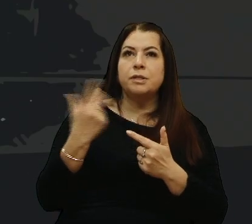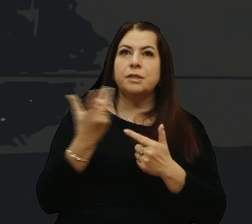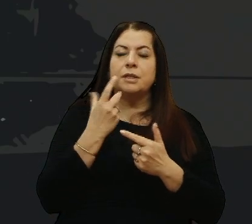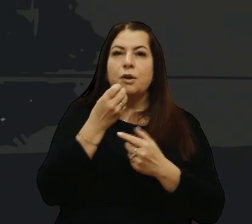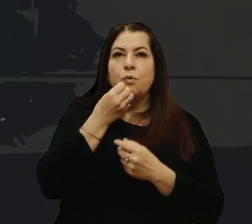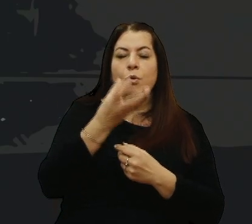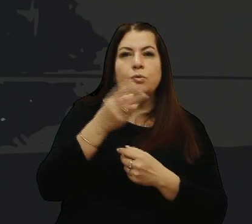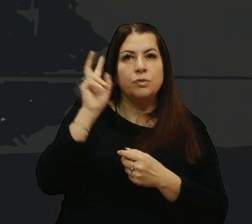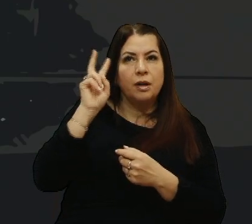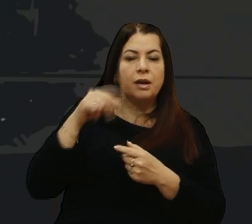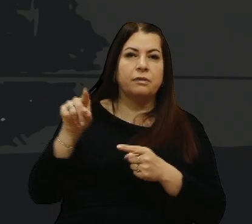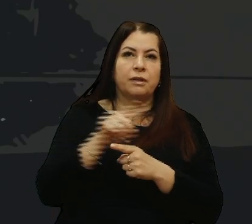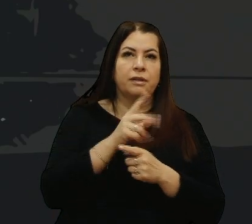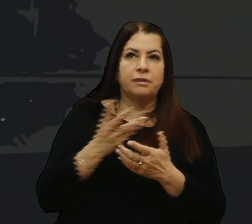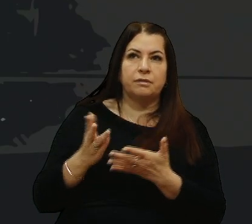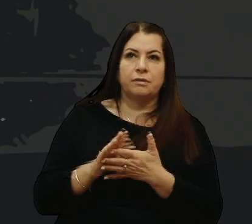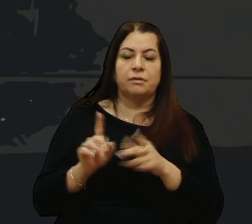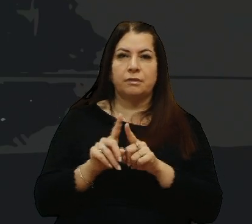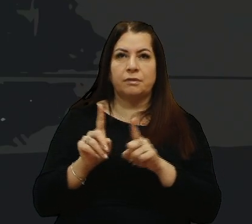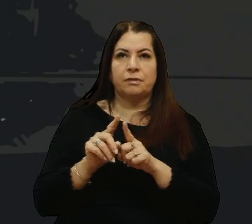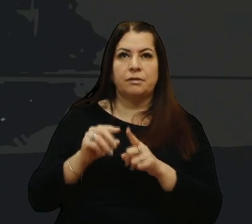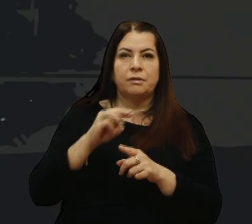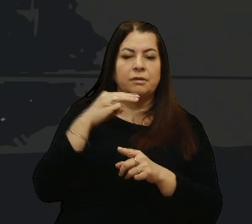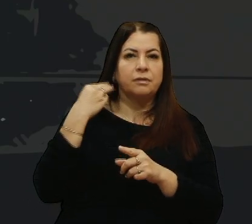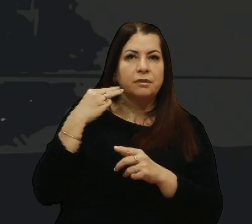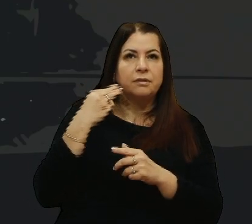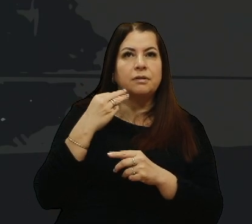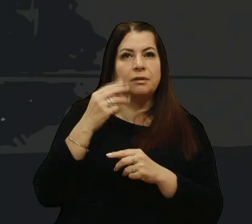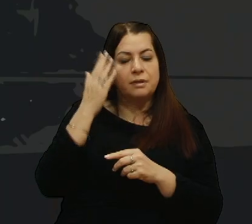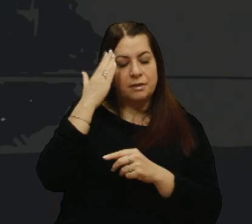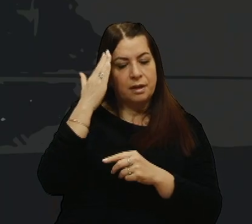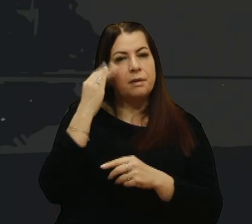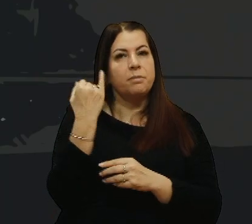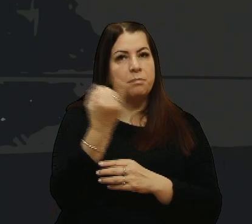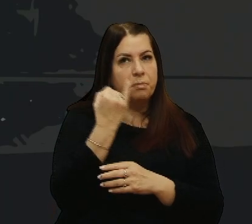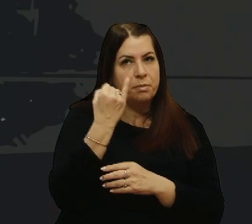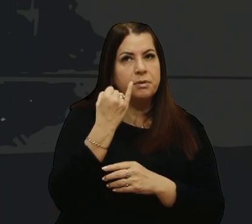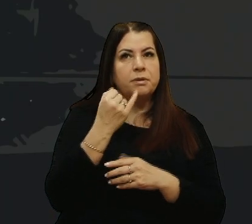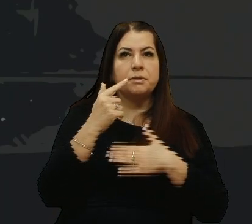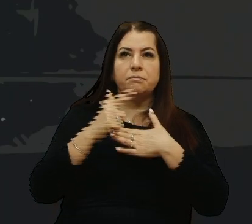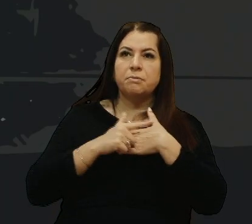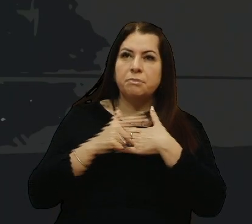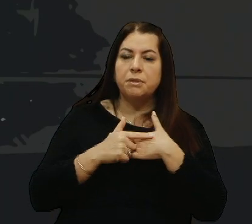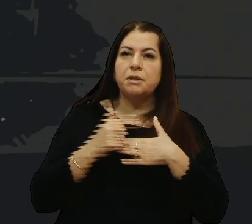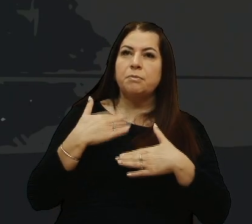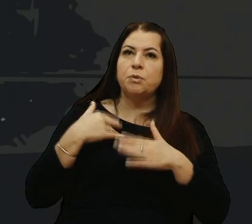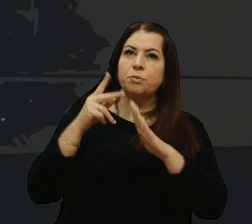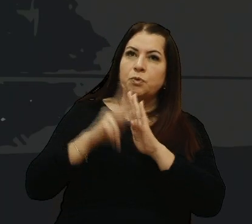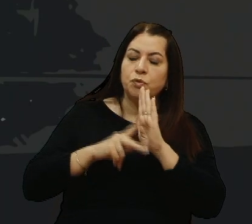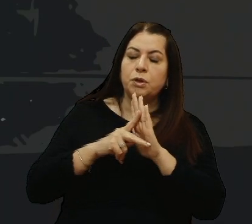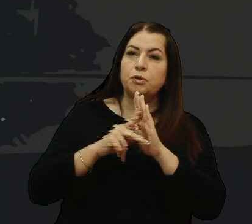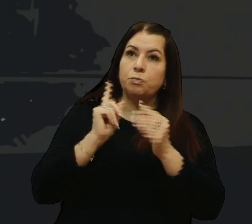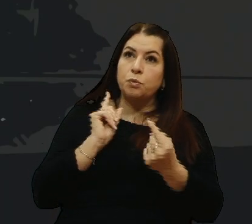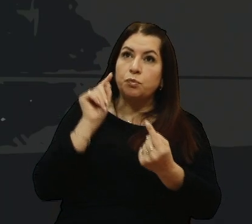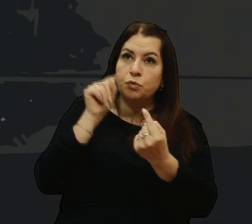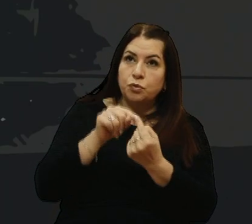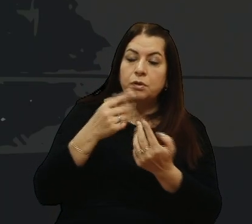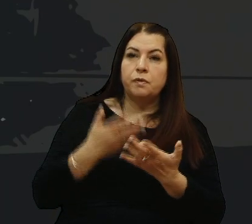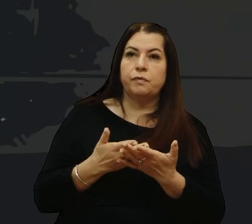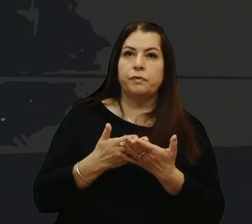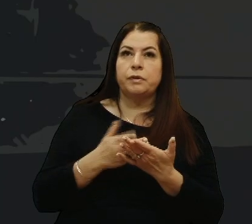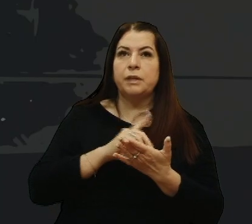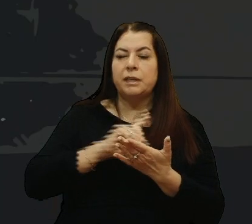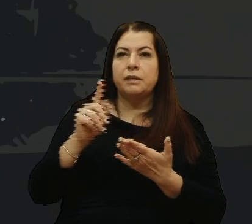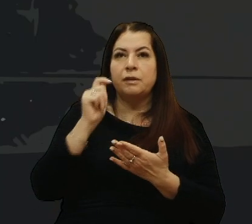conta as histórias. A vereadora Marisol, como jornalista, sabe bem a importância dessa função, então, meu projeto, a minha intenção é ir até